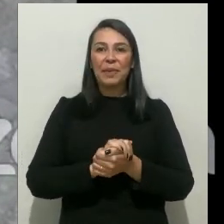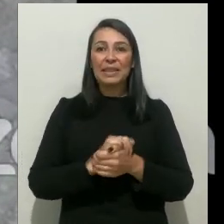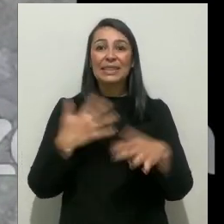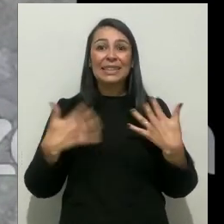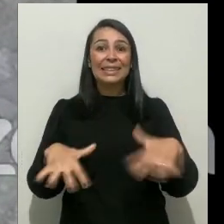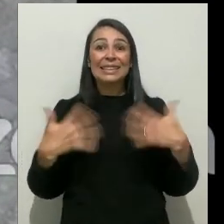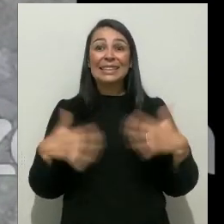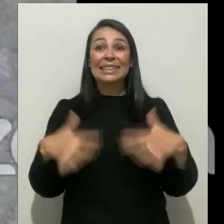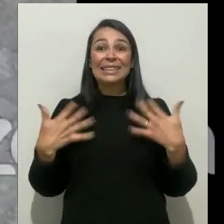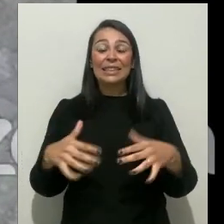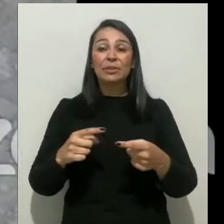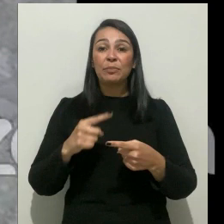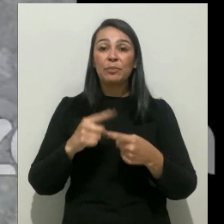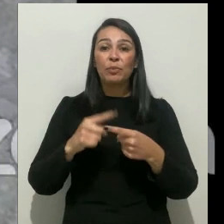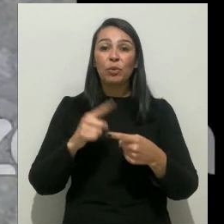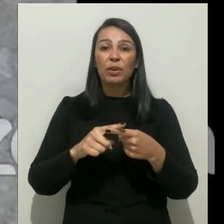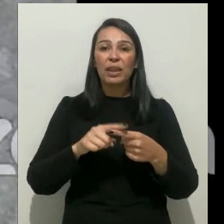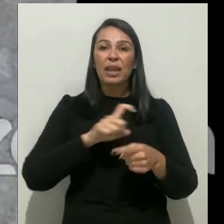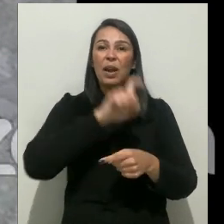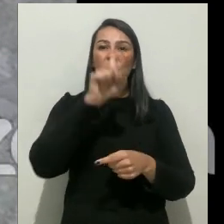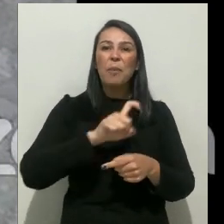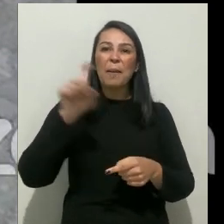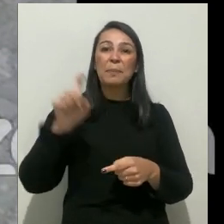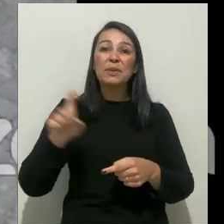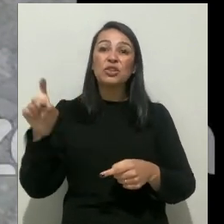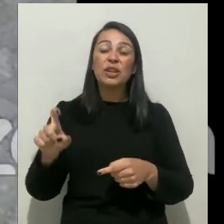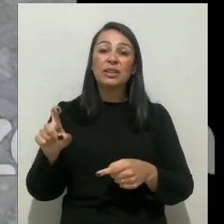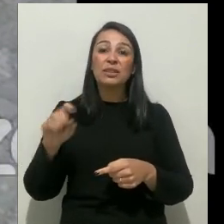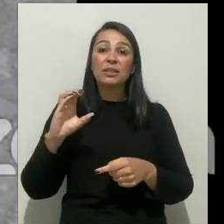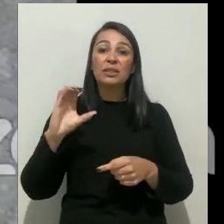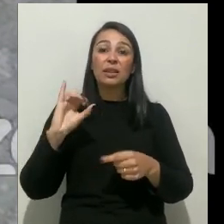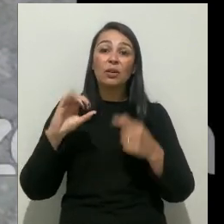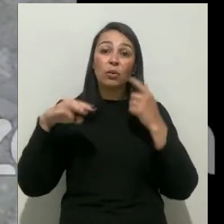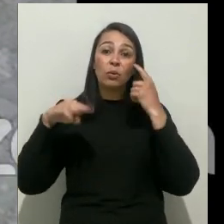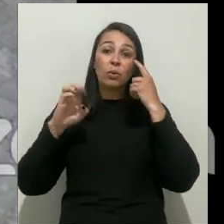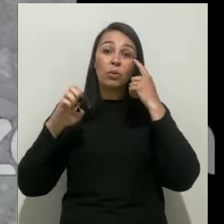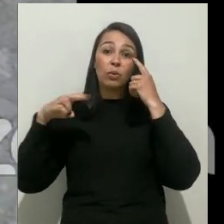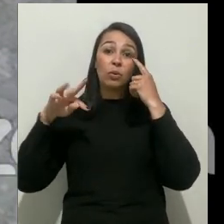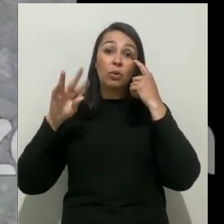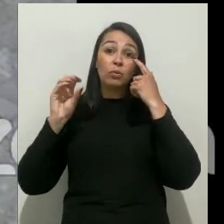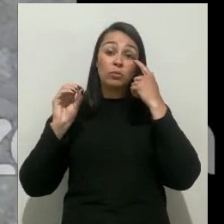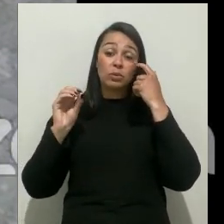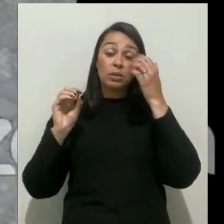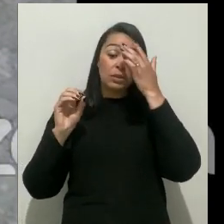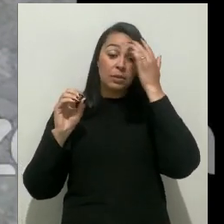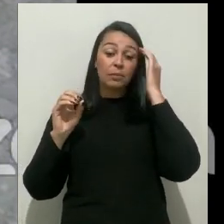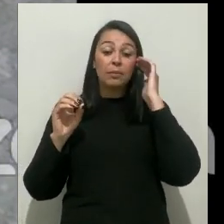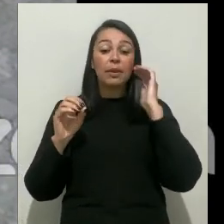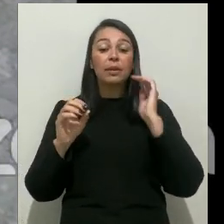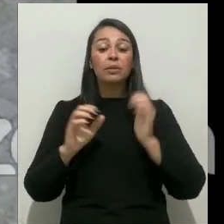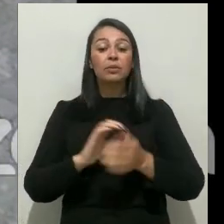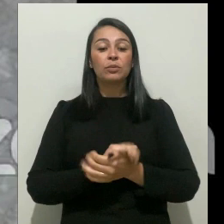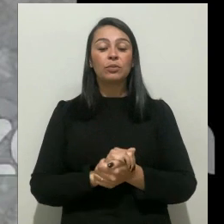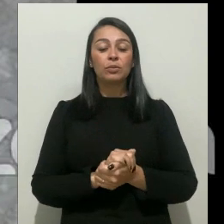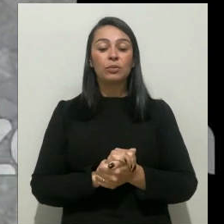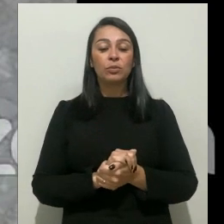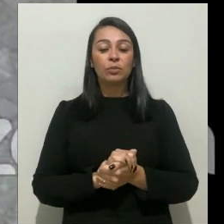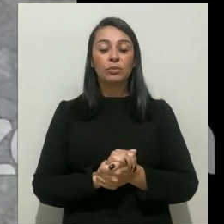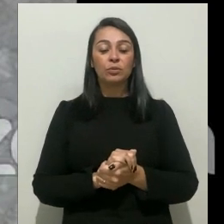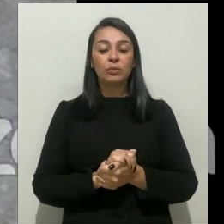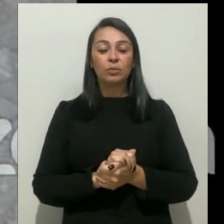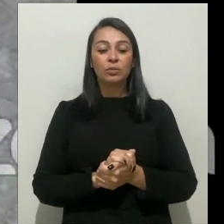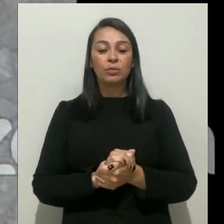do desespero, porque era uma pichação e você tudo no cimento, em cima de pedra, salvando. E aí saiu